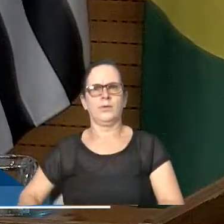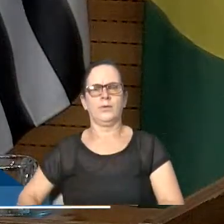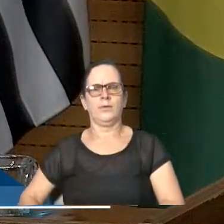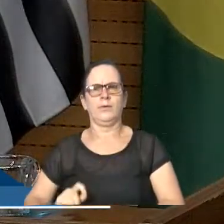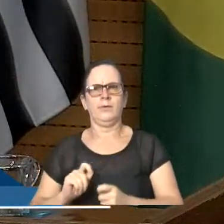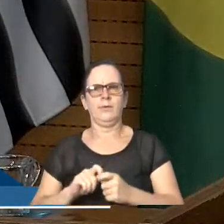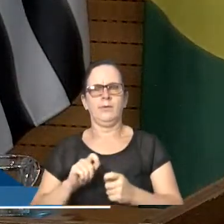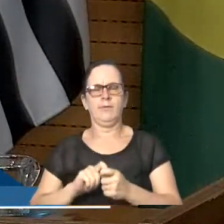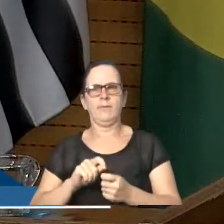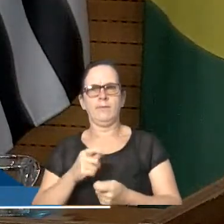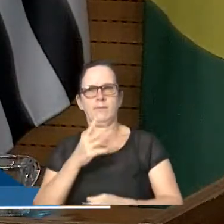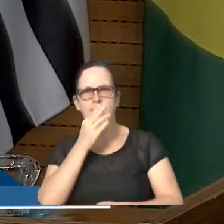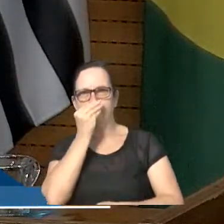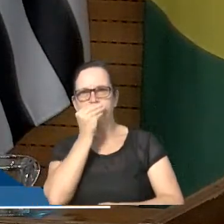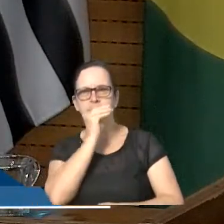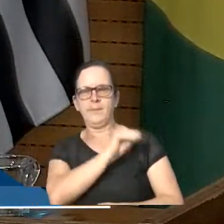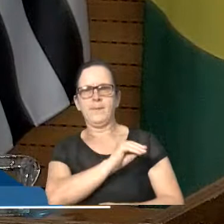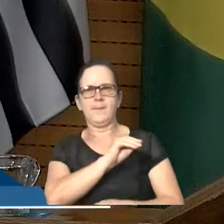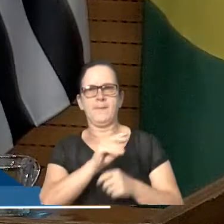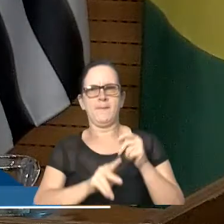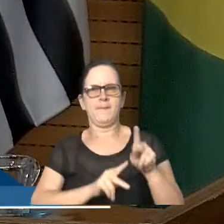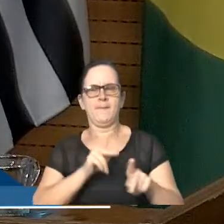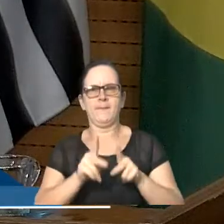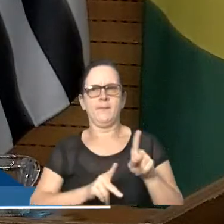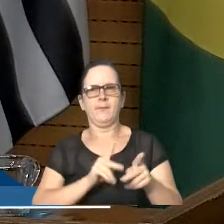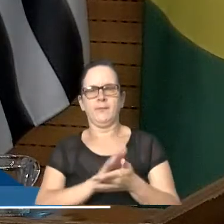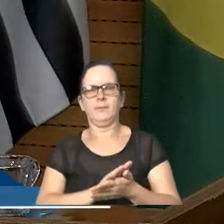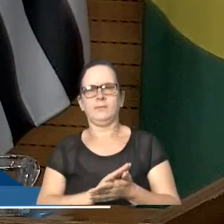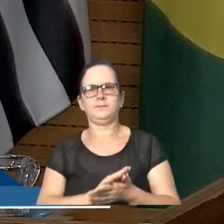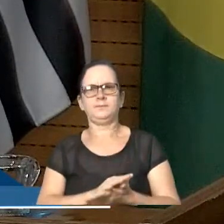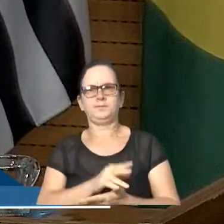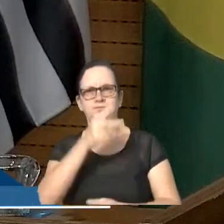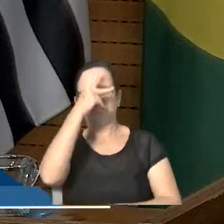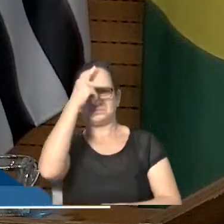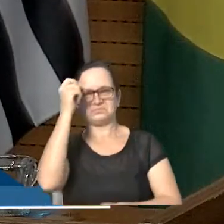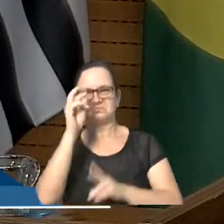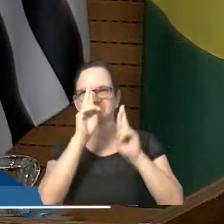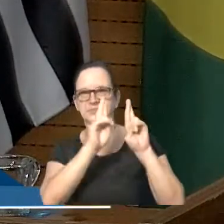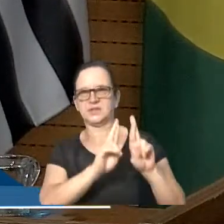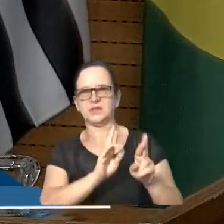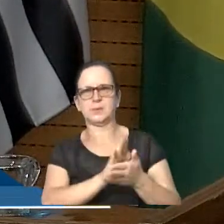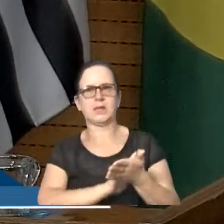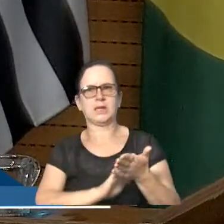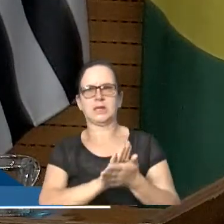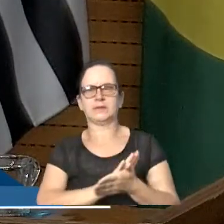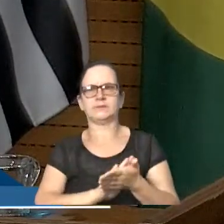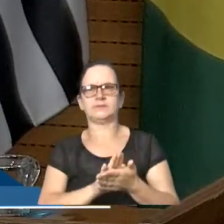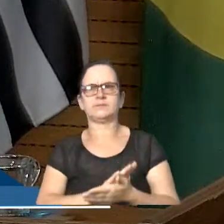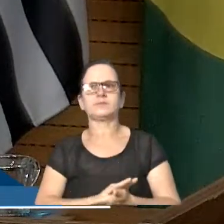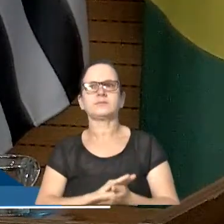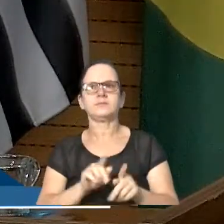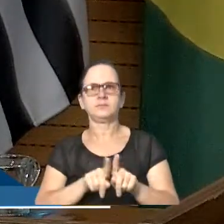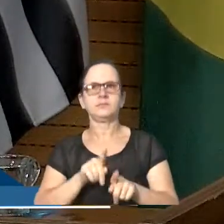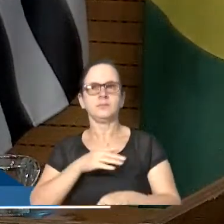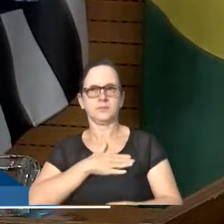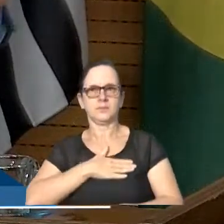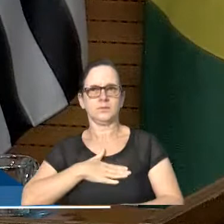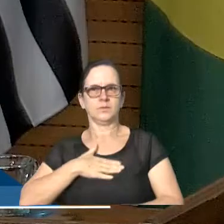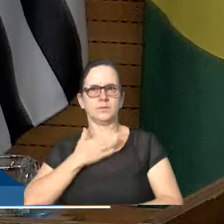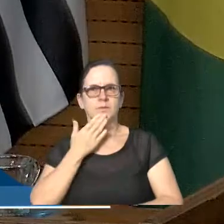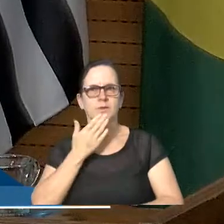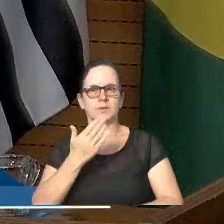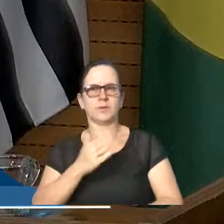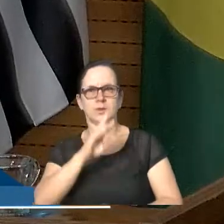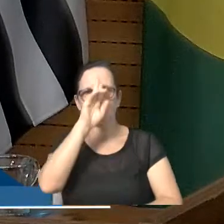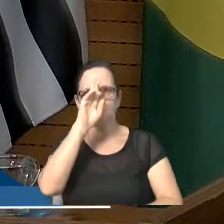é virar as costas para a população. Ele não tem respeito pela nossa população. E eu gostaria muito de pedir, só para concluir,